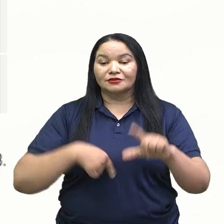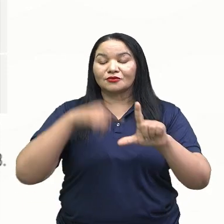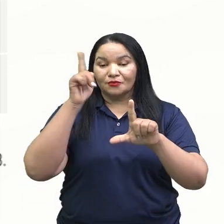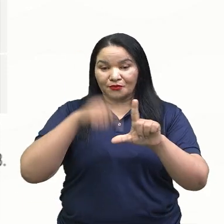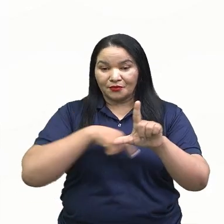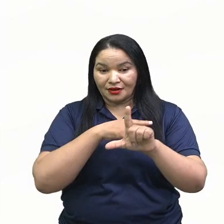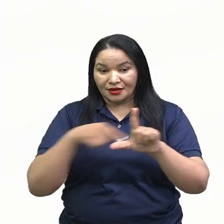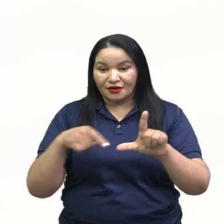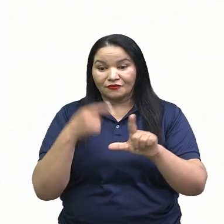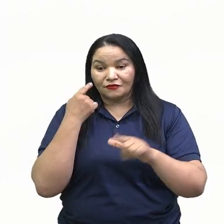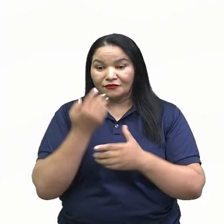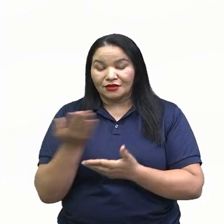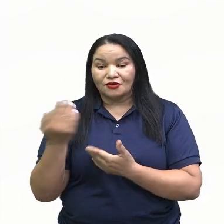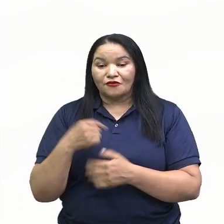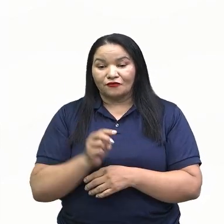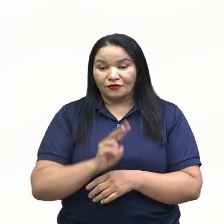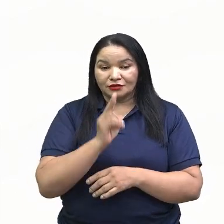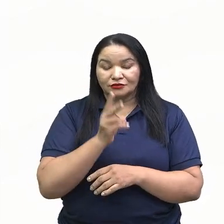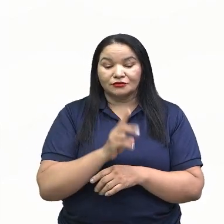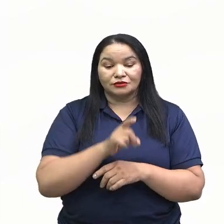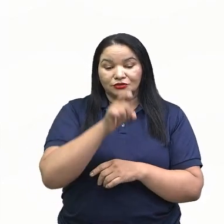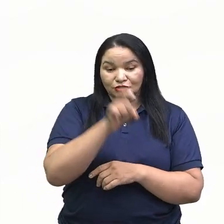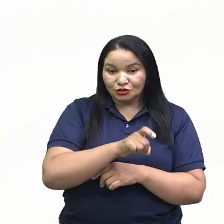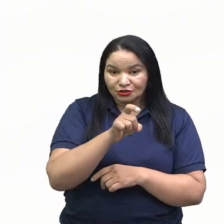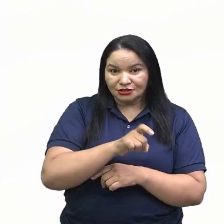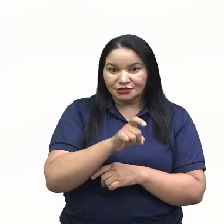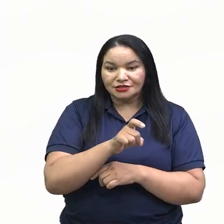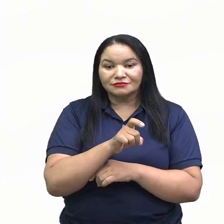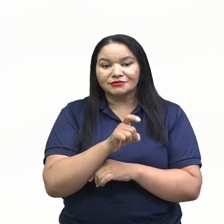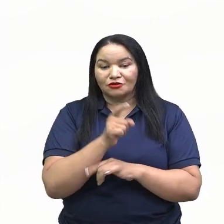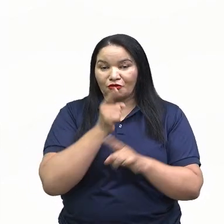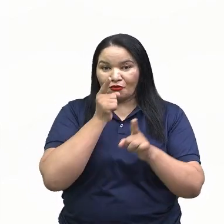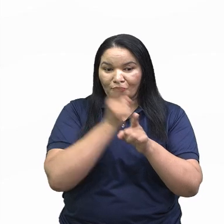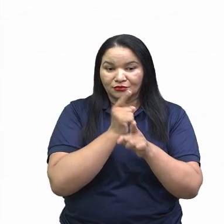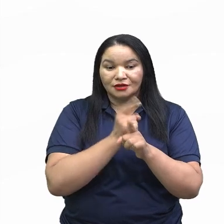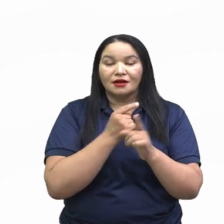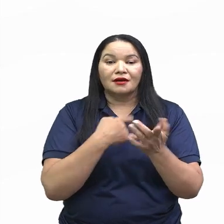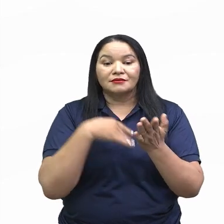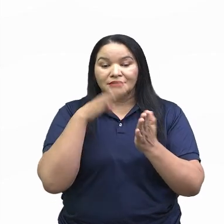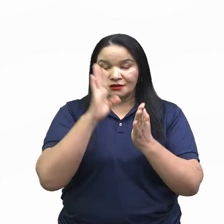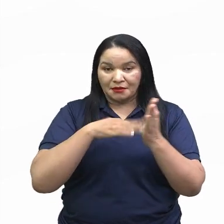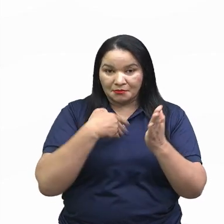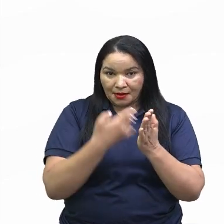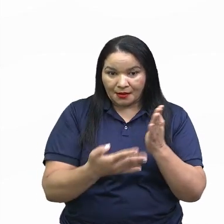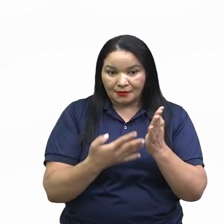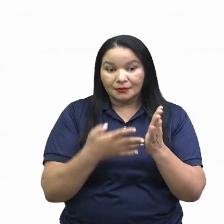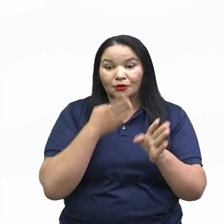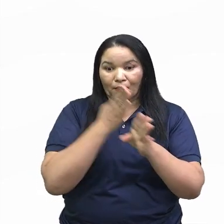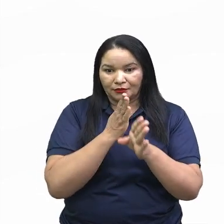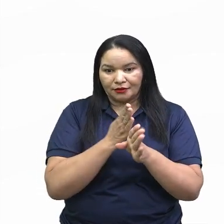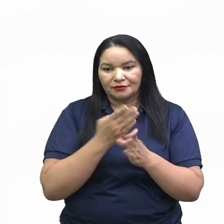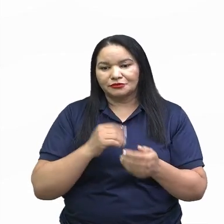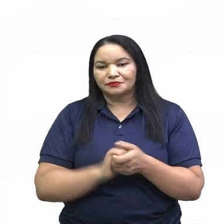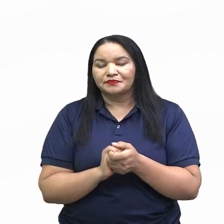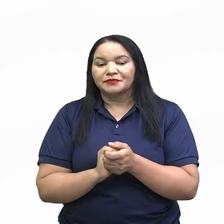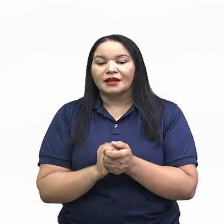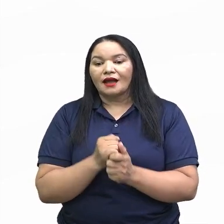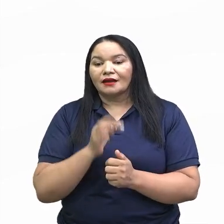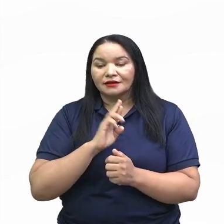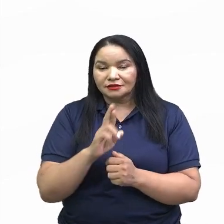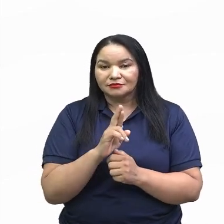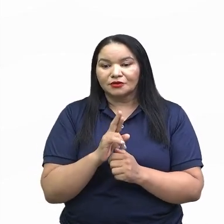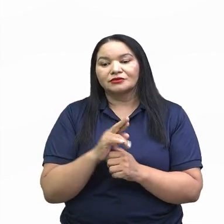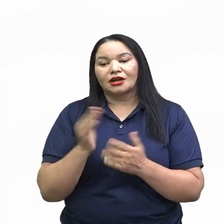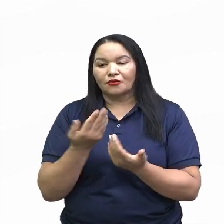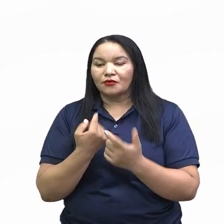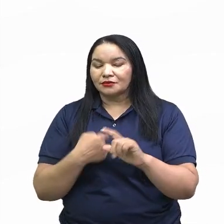Nós vamos pegar aí os valores de x que nós colocamos aí na nossa tabela, vamos pegar o resultado